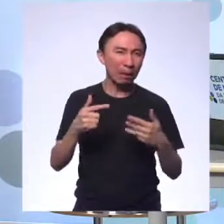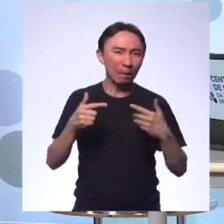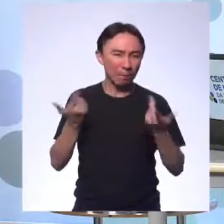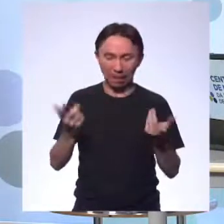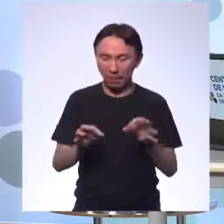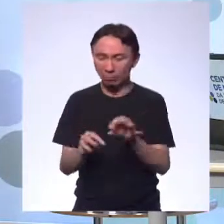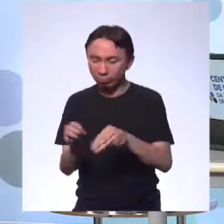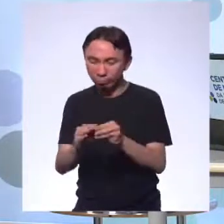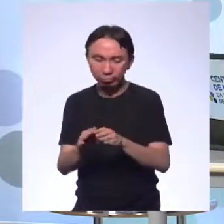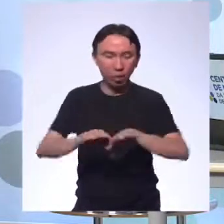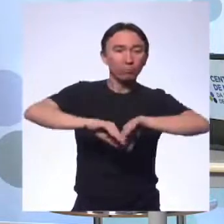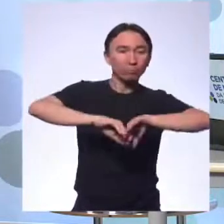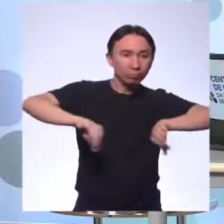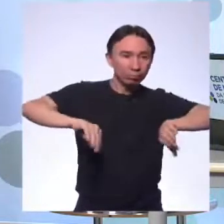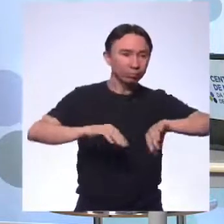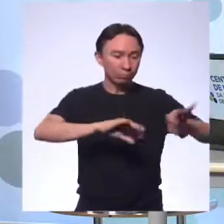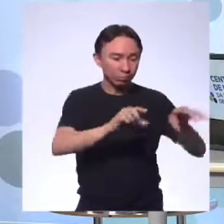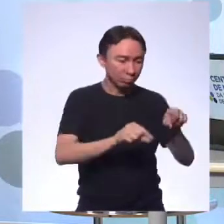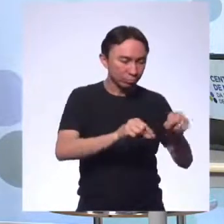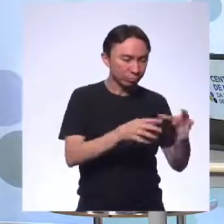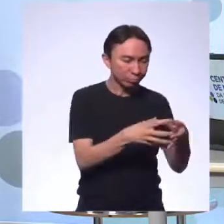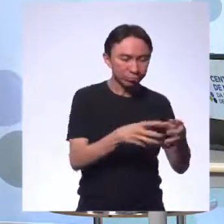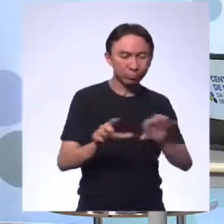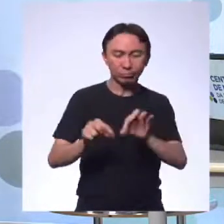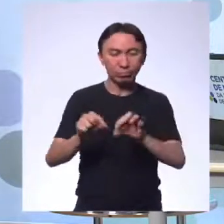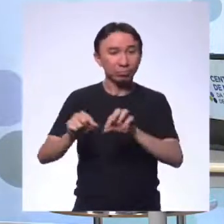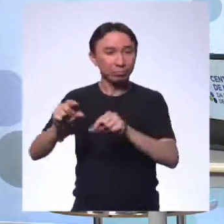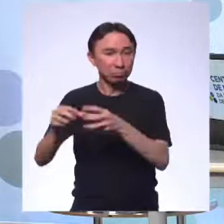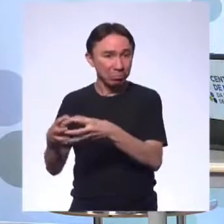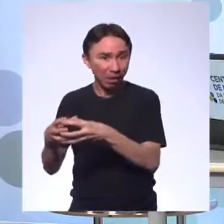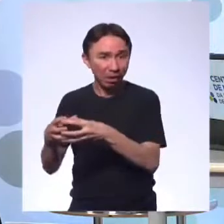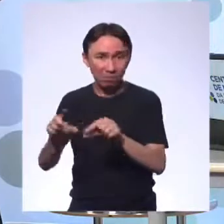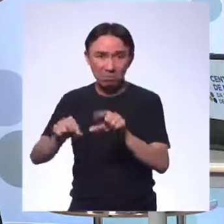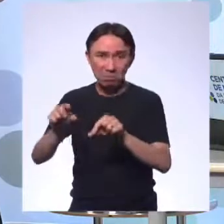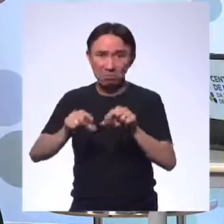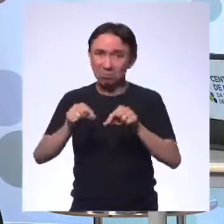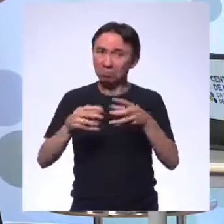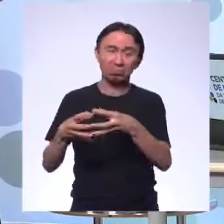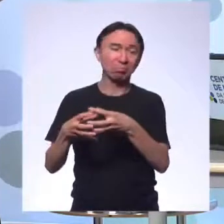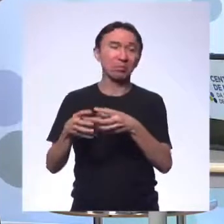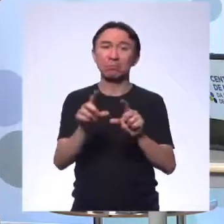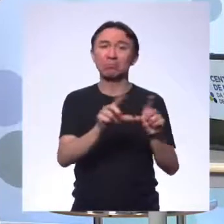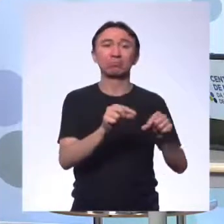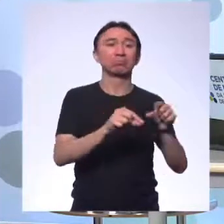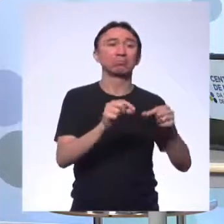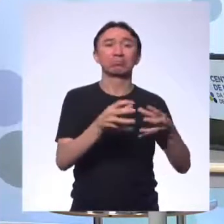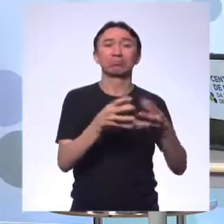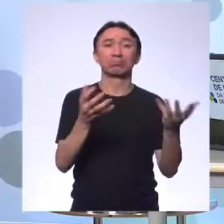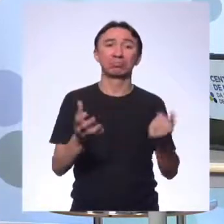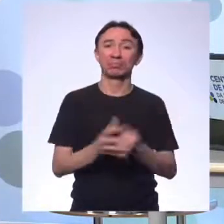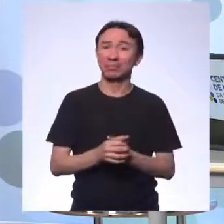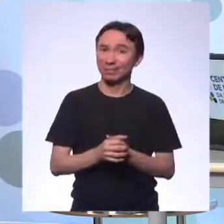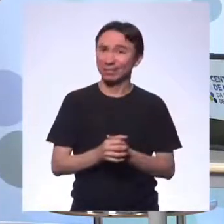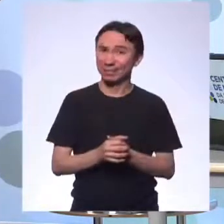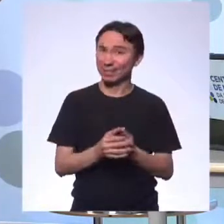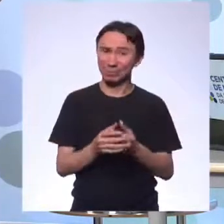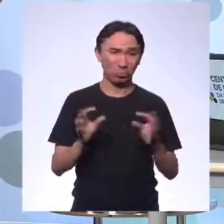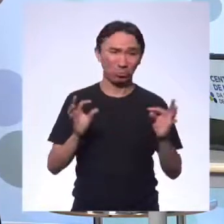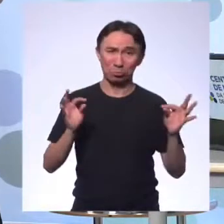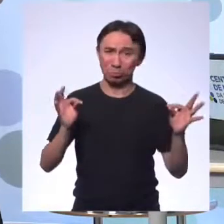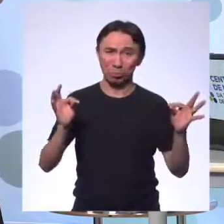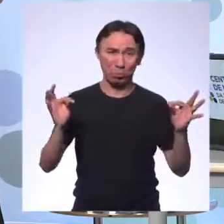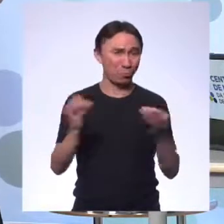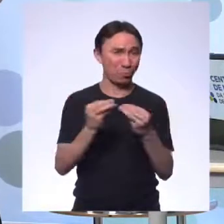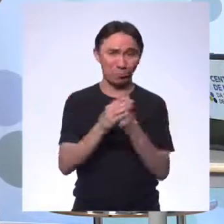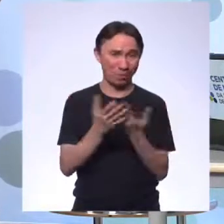formas, vários critérios que a gente utiliza para classificar e para agrupar, né, tudo que a gente tem, que a